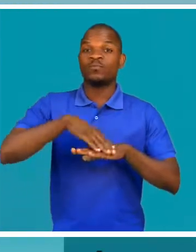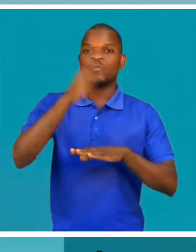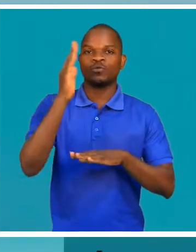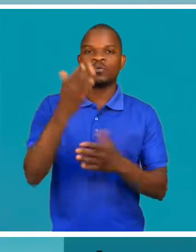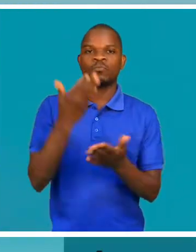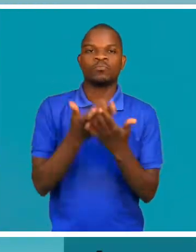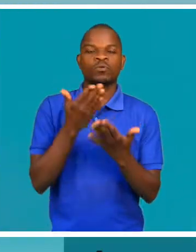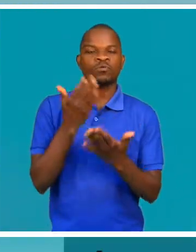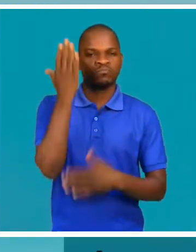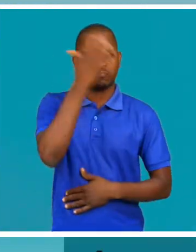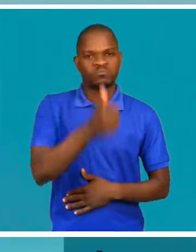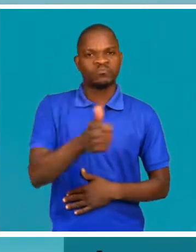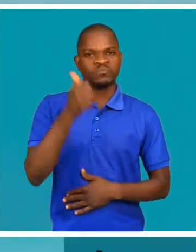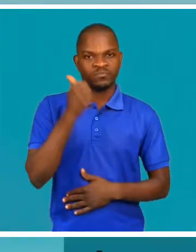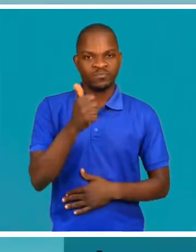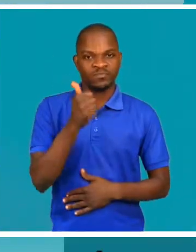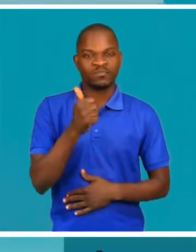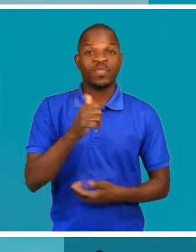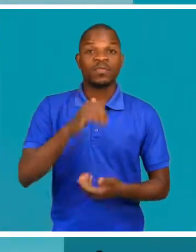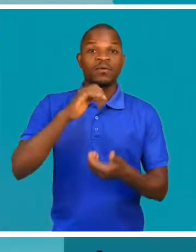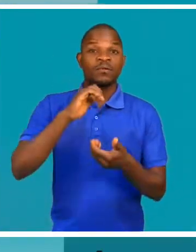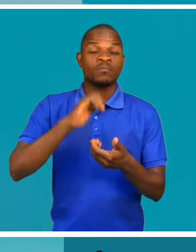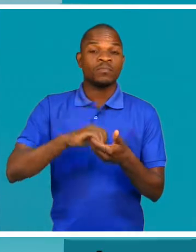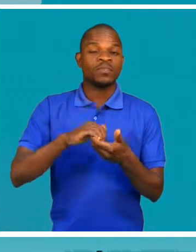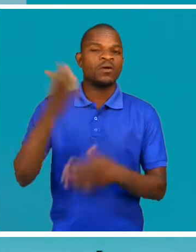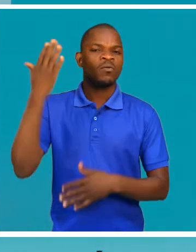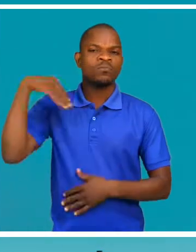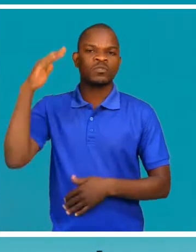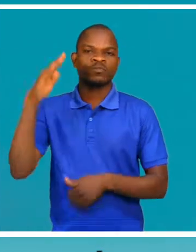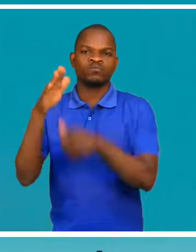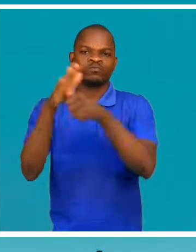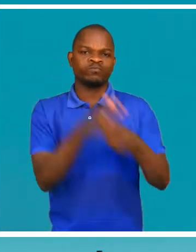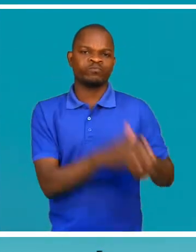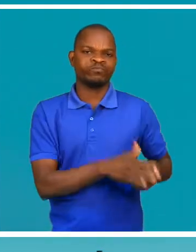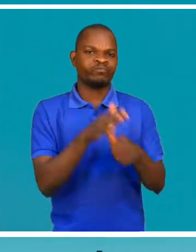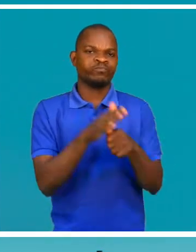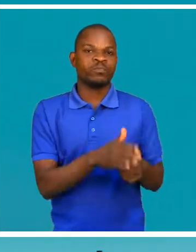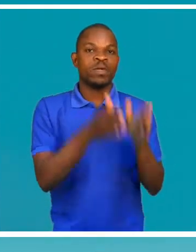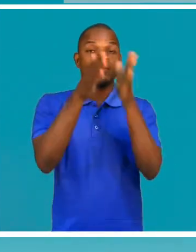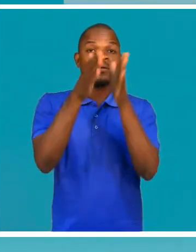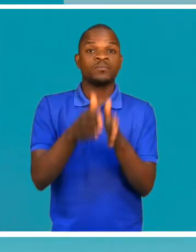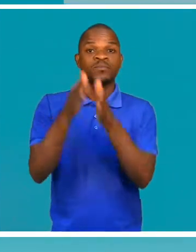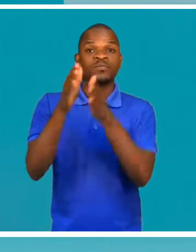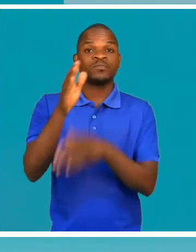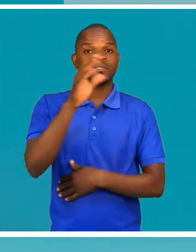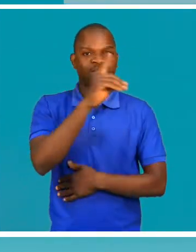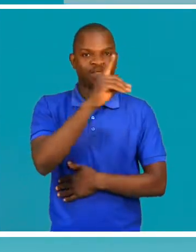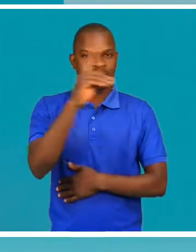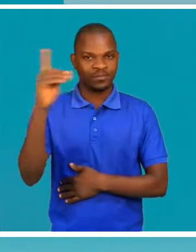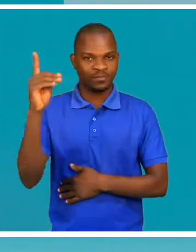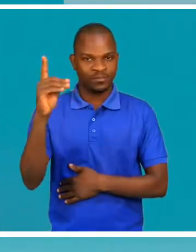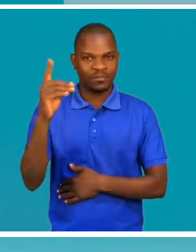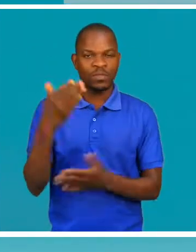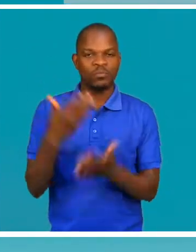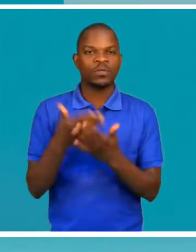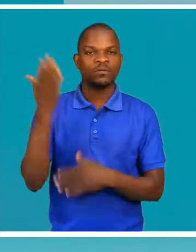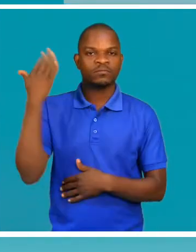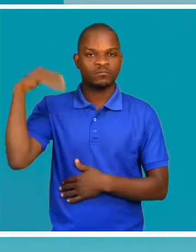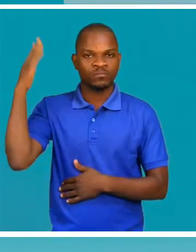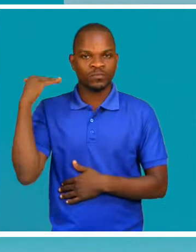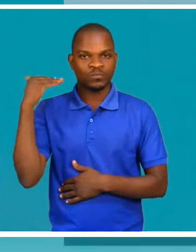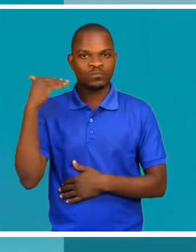muito bonita, porque parecia que estavam excluindo os deficientes, né? não posso assim explicar, porque